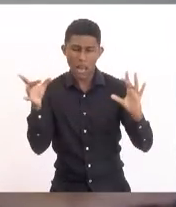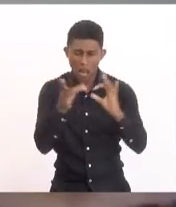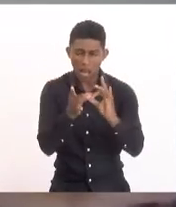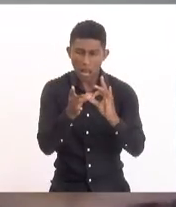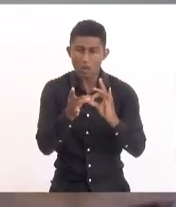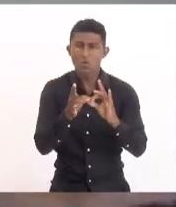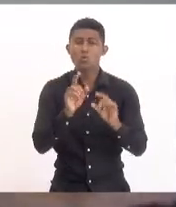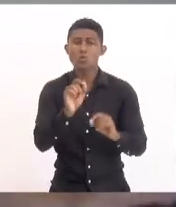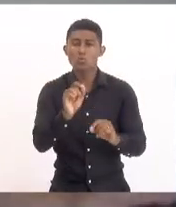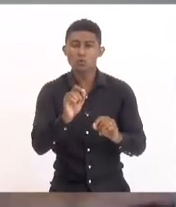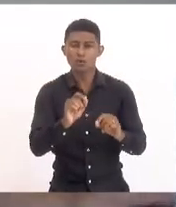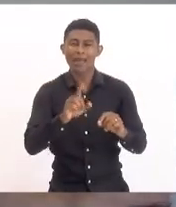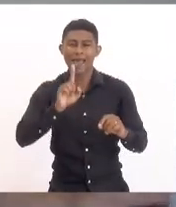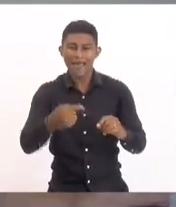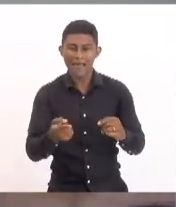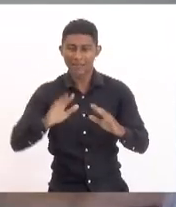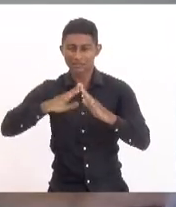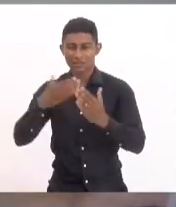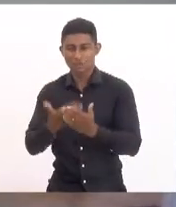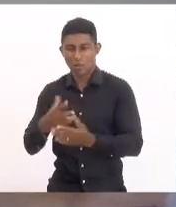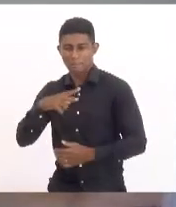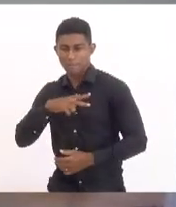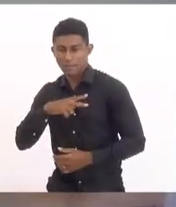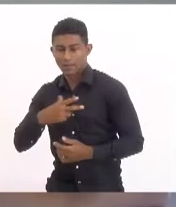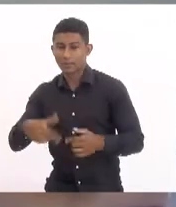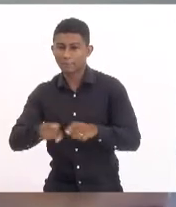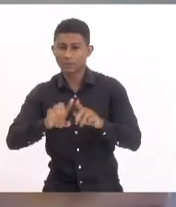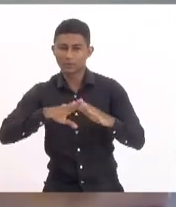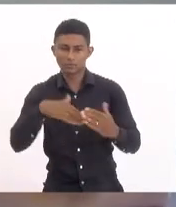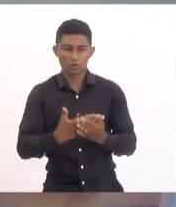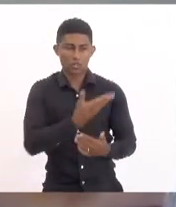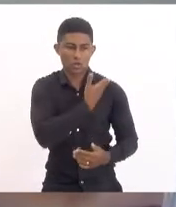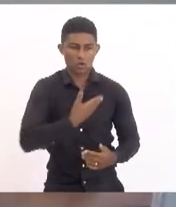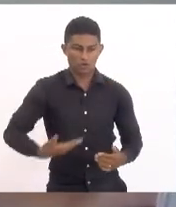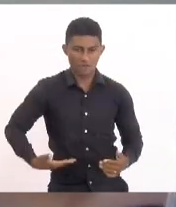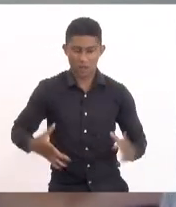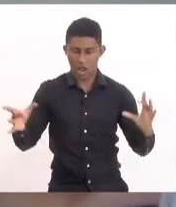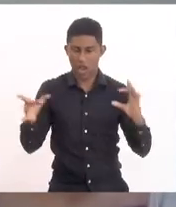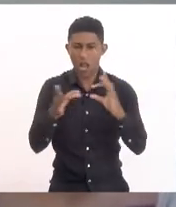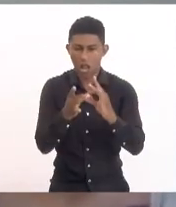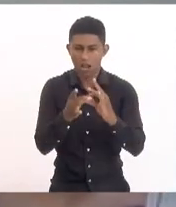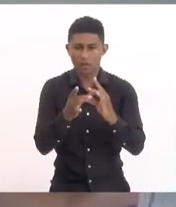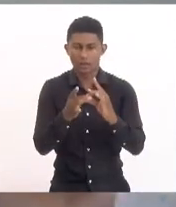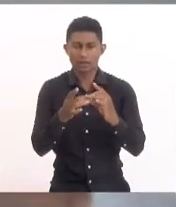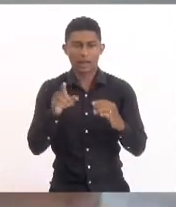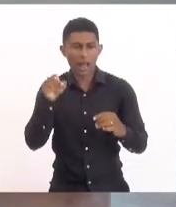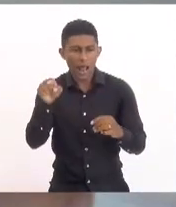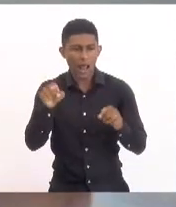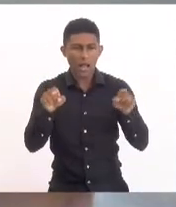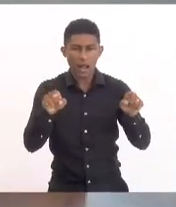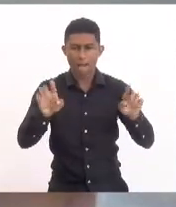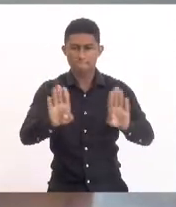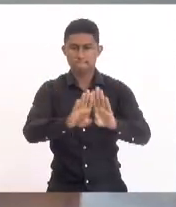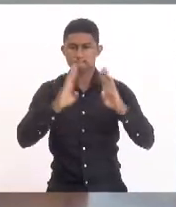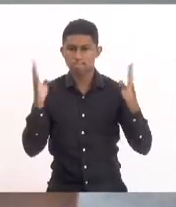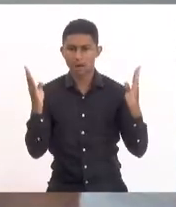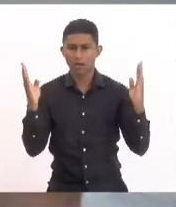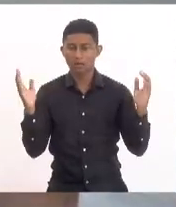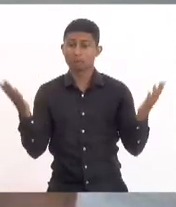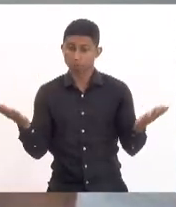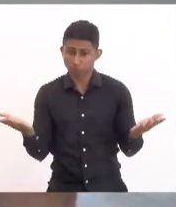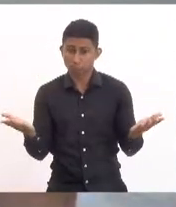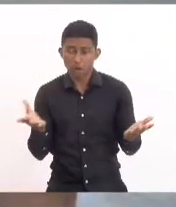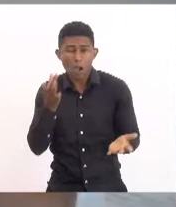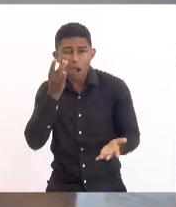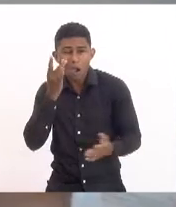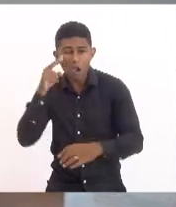presenciais, tanto no setor público quanto no setor privado. Me parece uma ideia importante também, porque escola é escola, né? Público ou